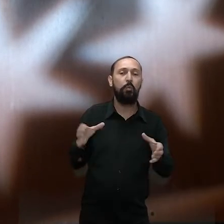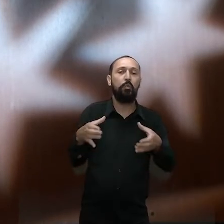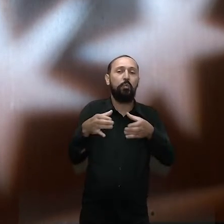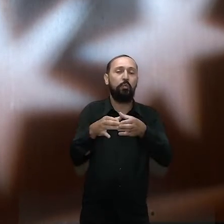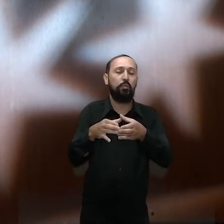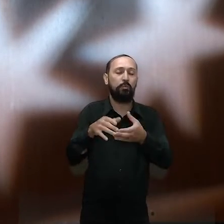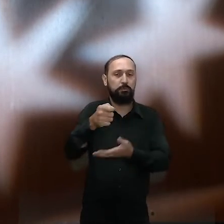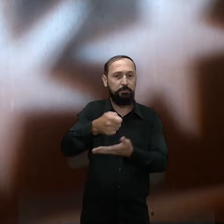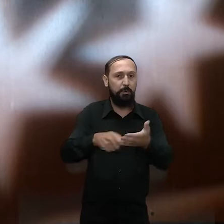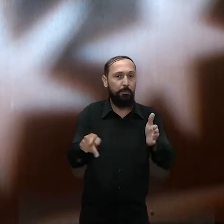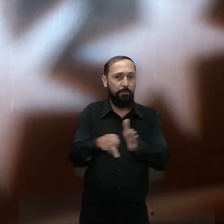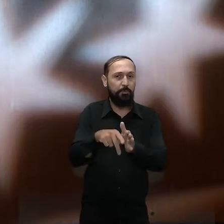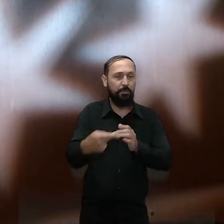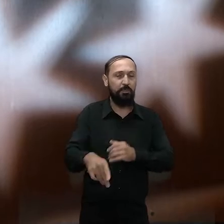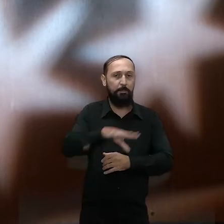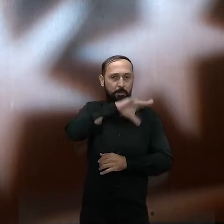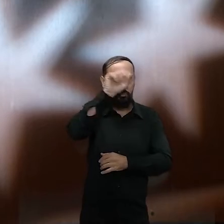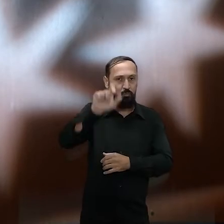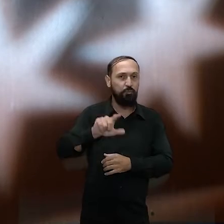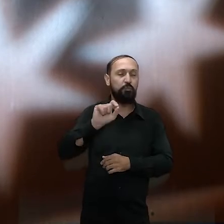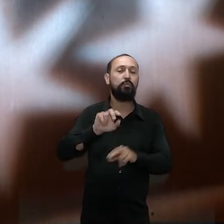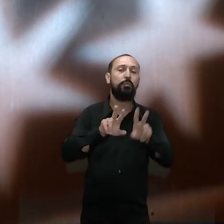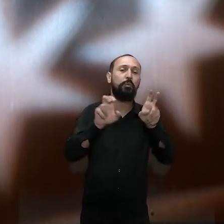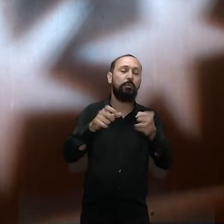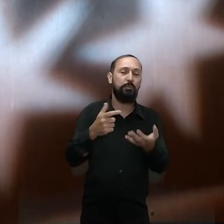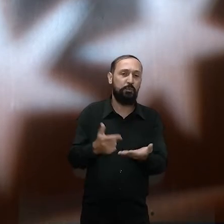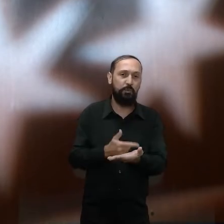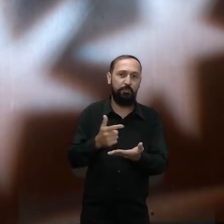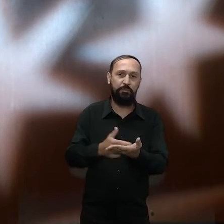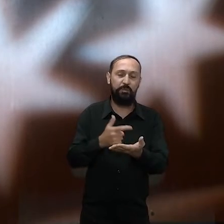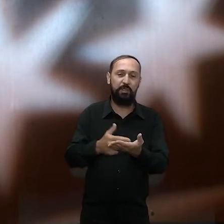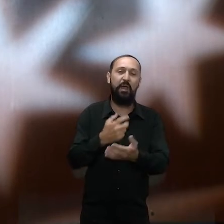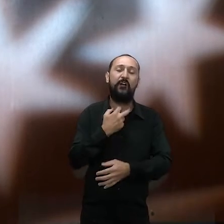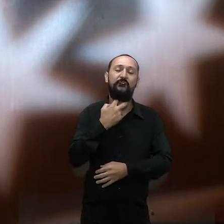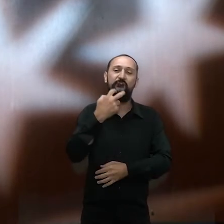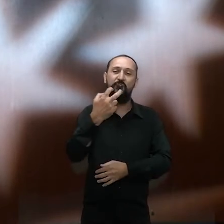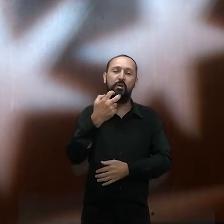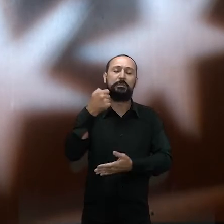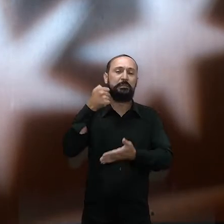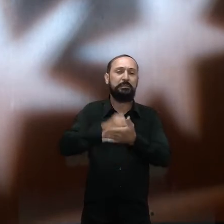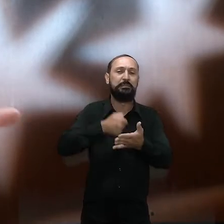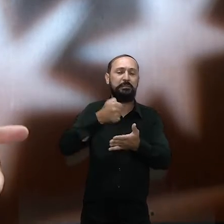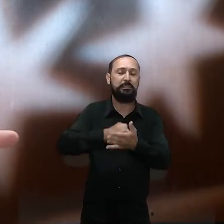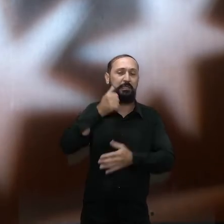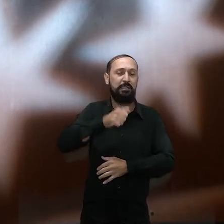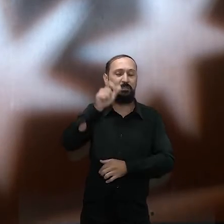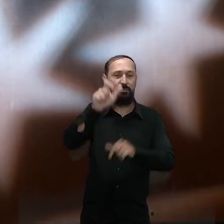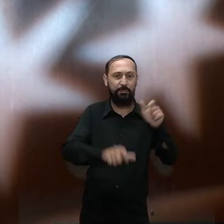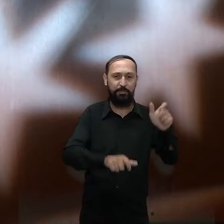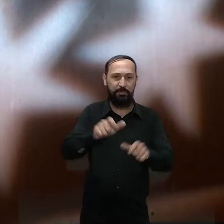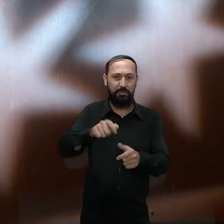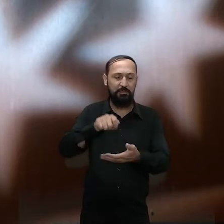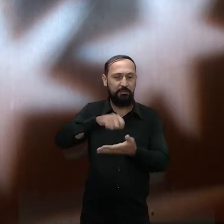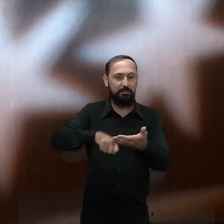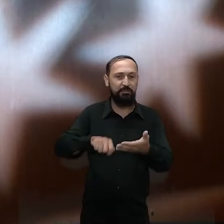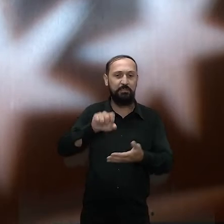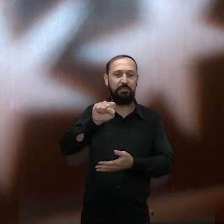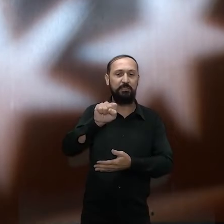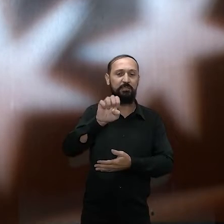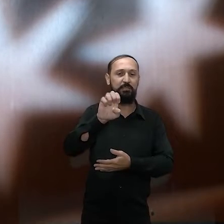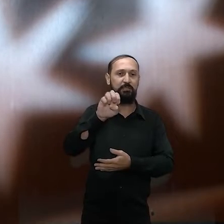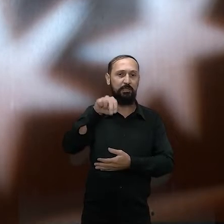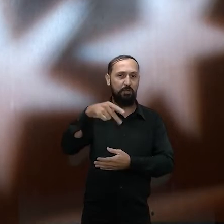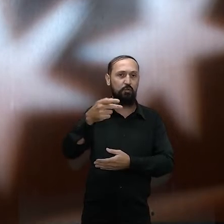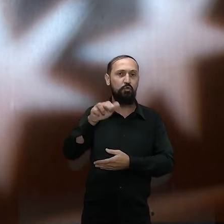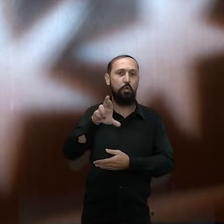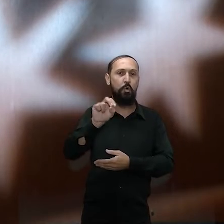União Brasileira de Escritores, seccional de Mato Grosso do Sul, sobre seu livro A Voz e a Resistência Feminina, na